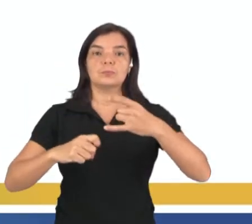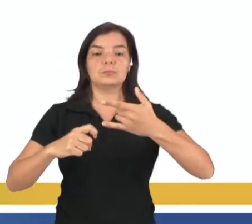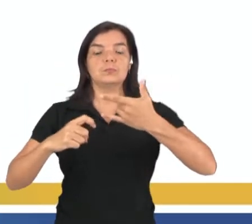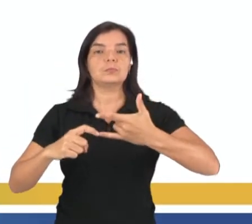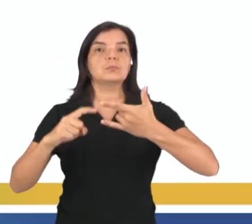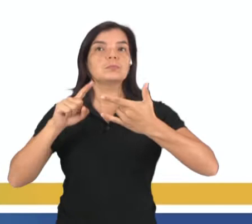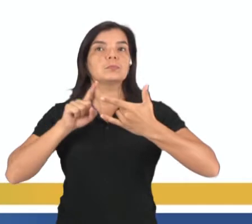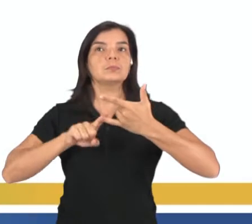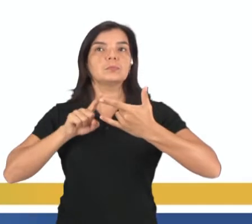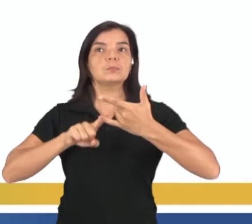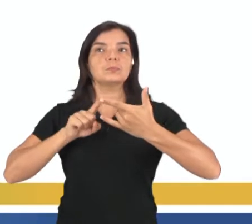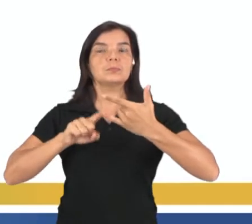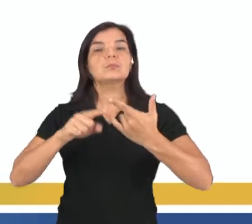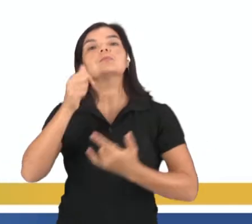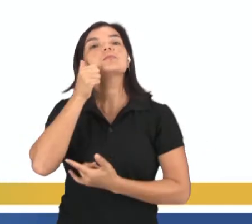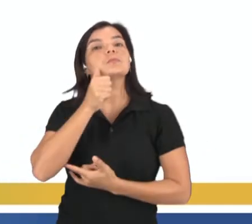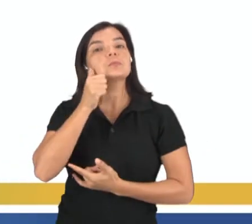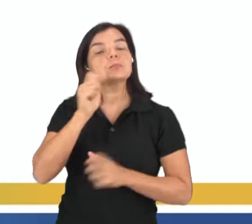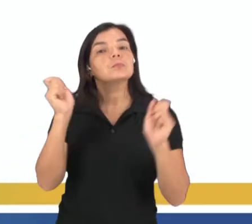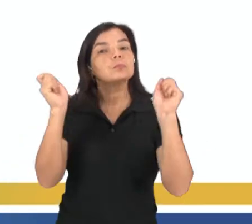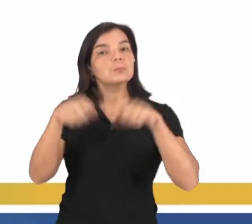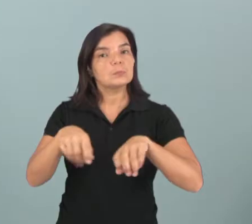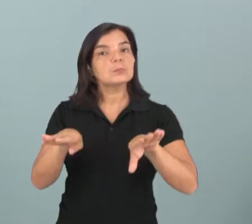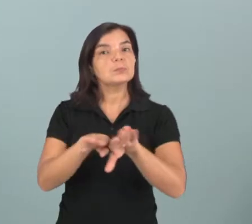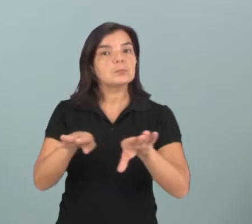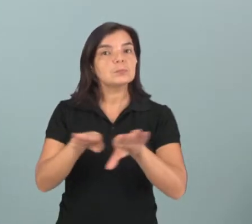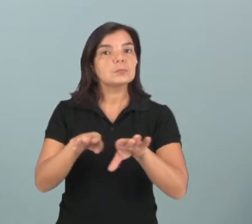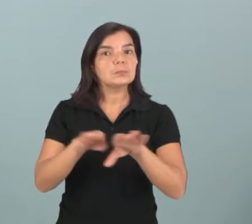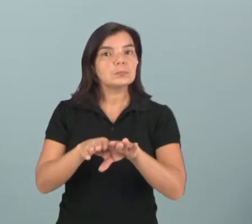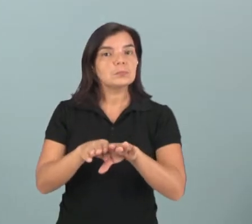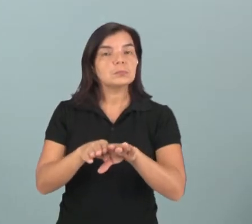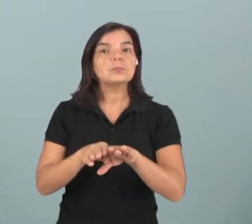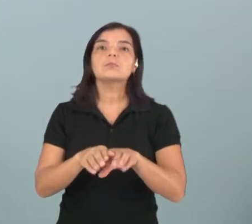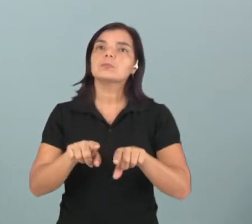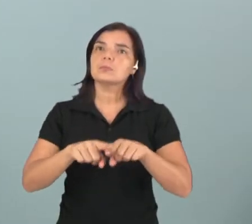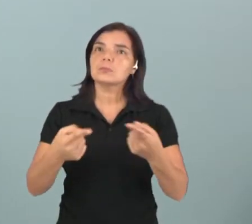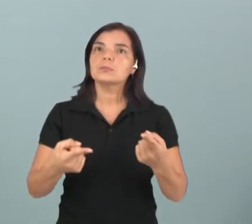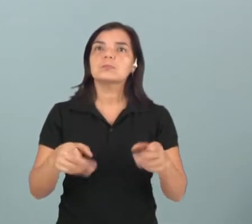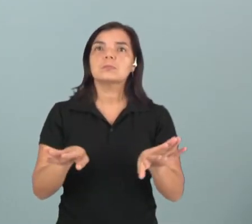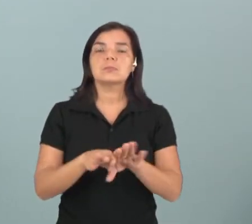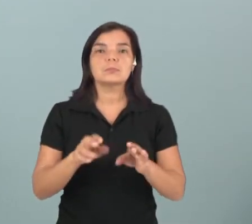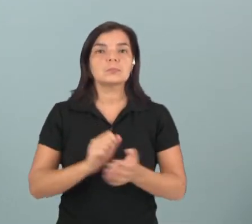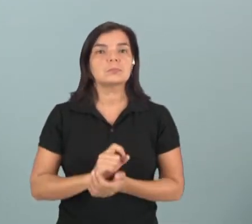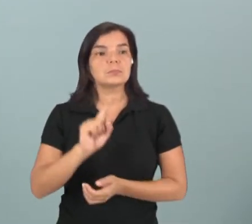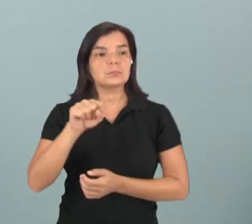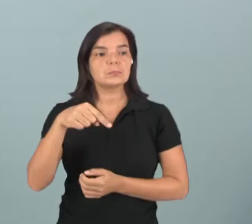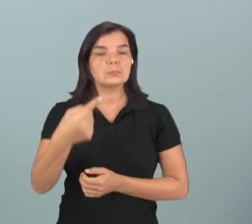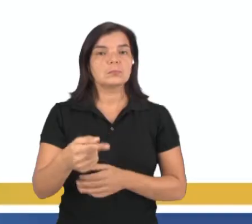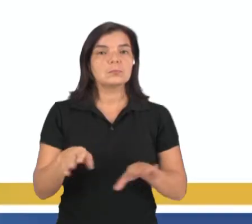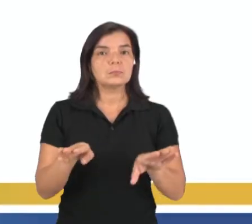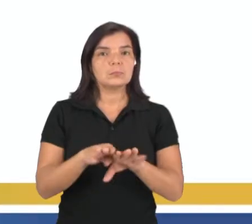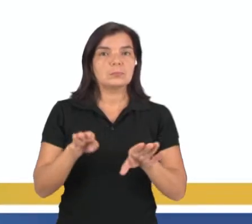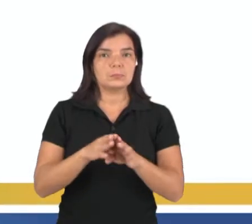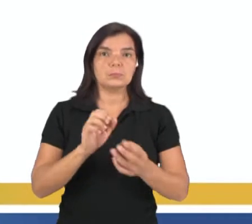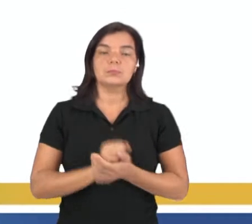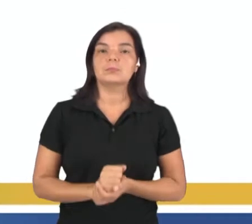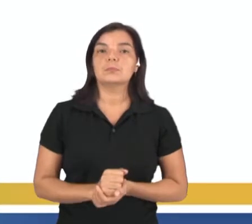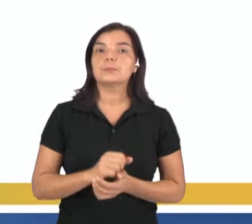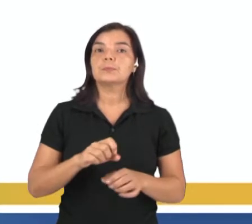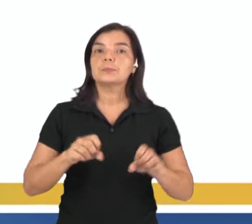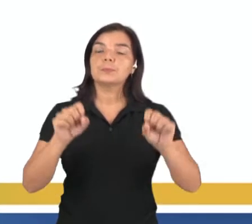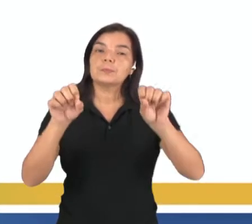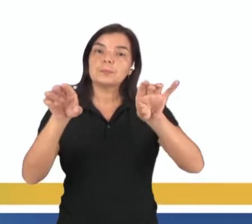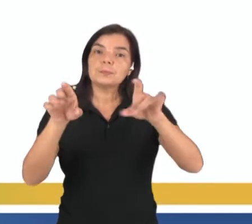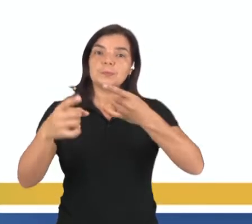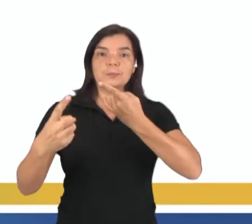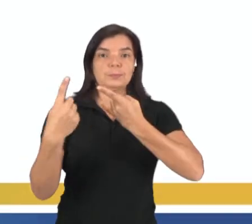essas condições para que a mulher ela possa exercer a sua reprodução. Além disso, o sistema reprodutor masculino